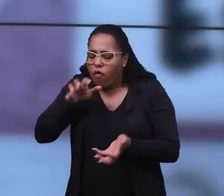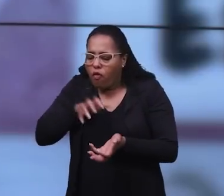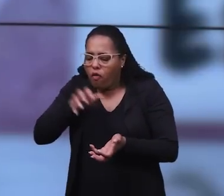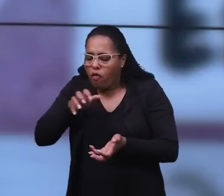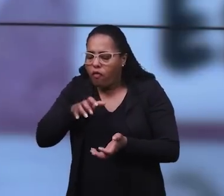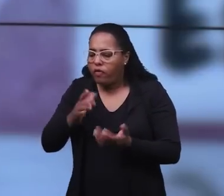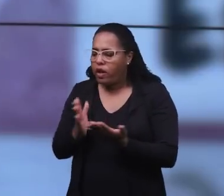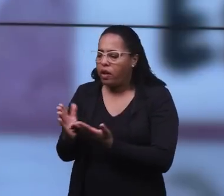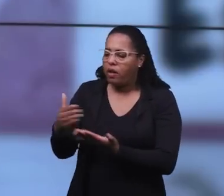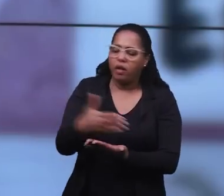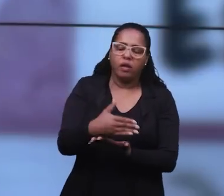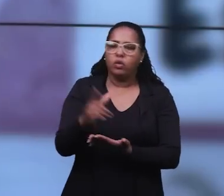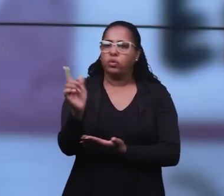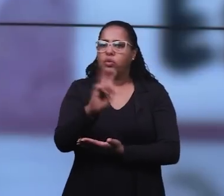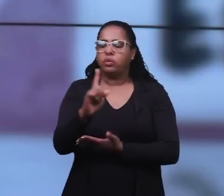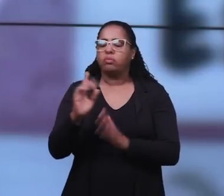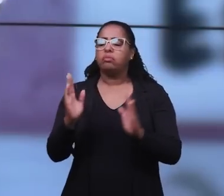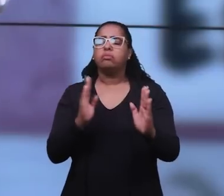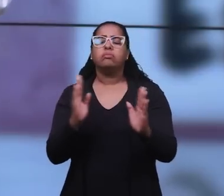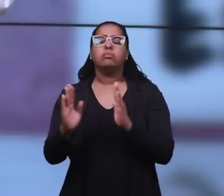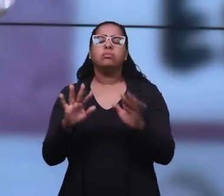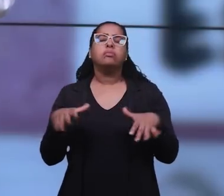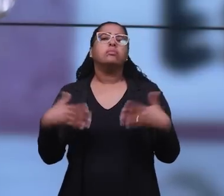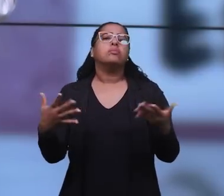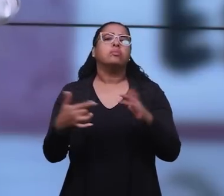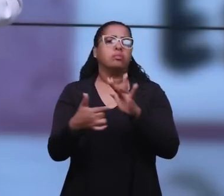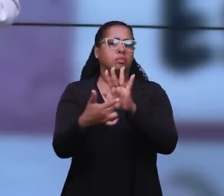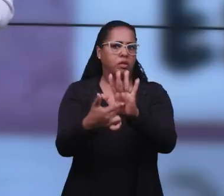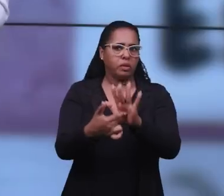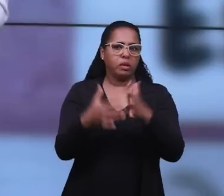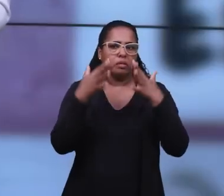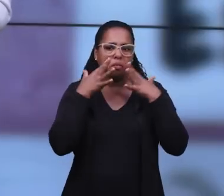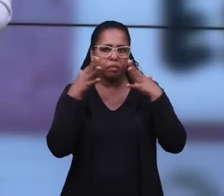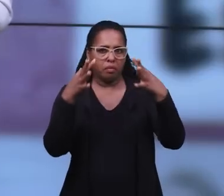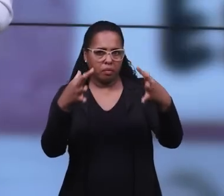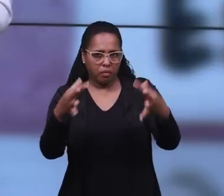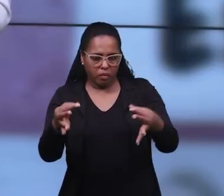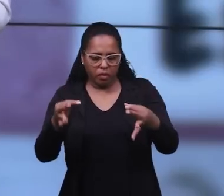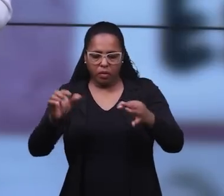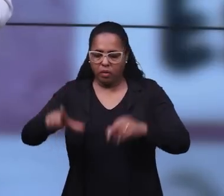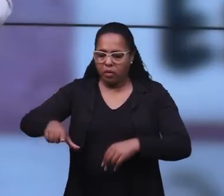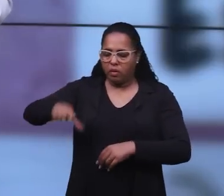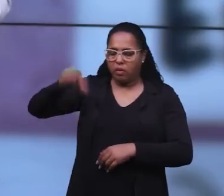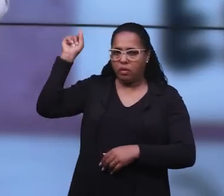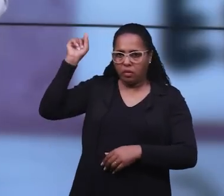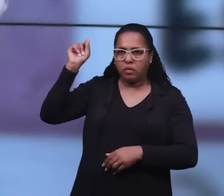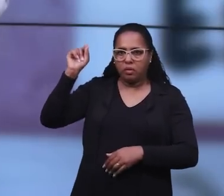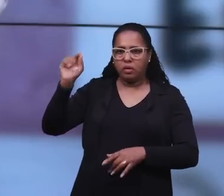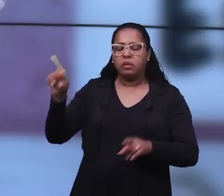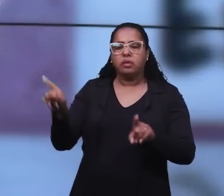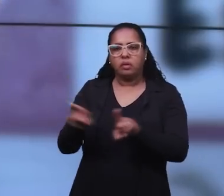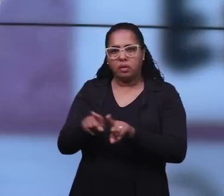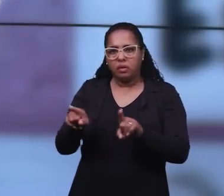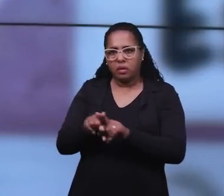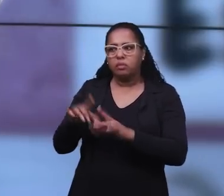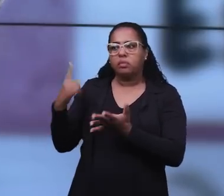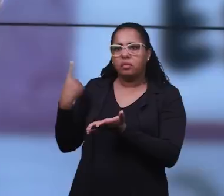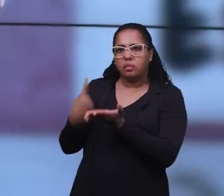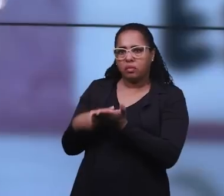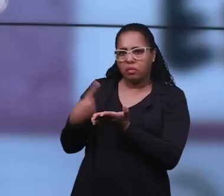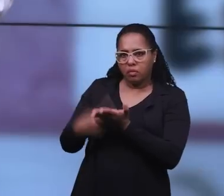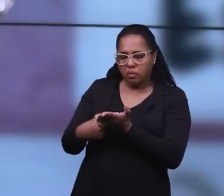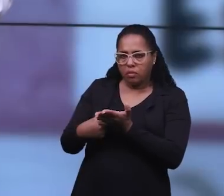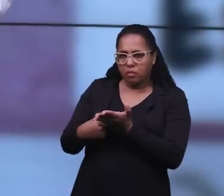De que promessa, de que tempo é esse que nós estamos falando? Vigilância, definição e também